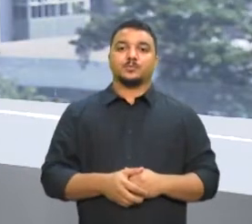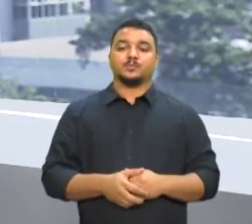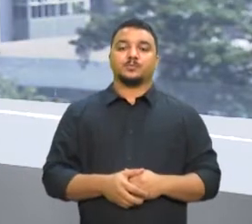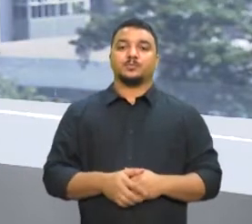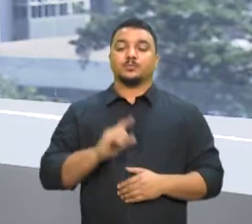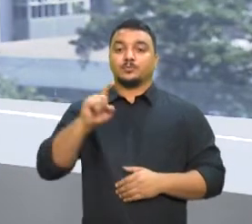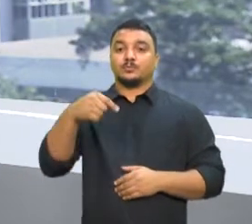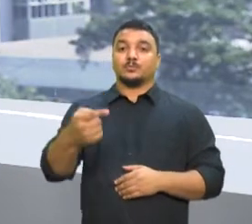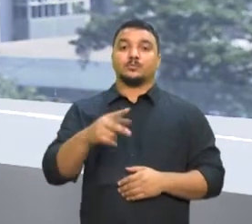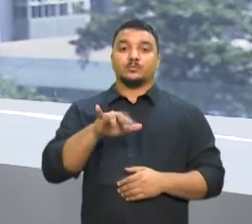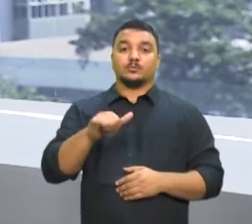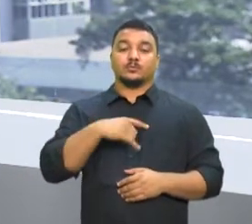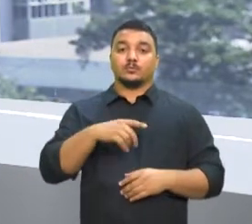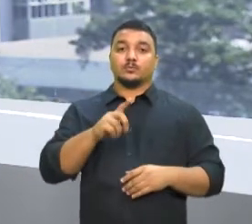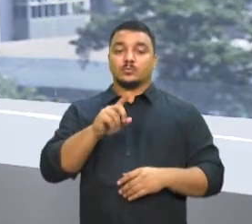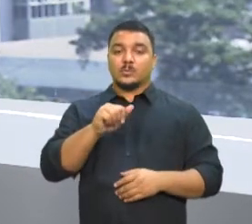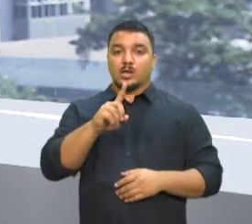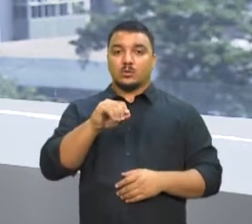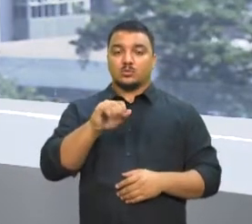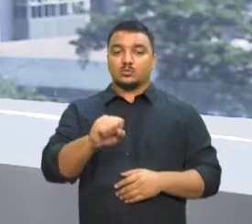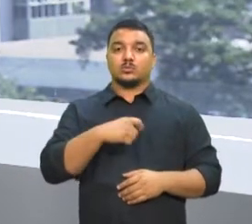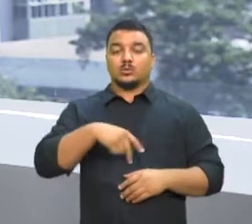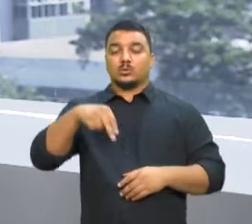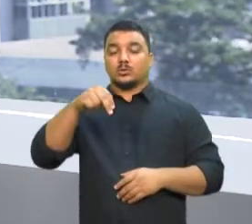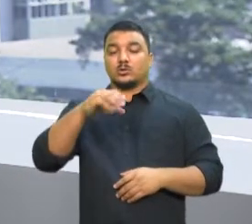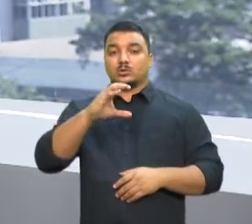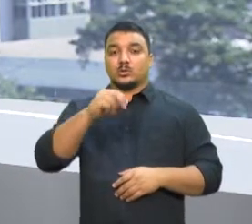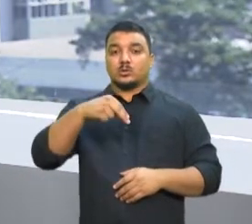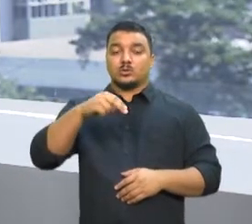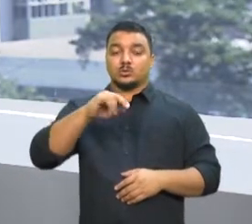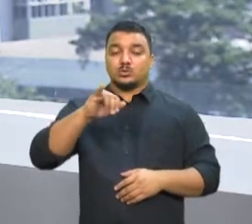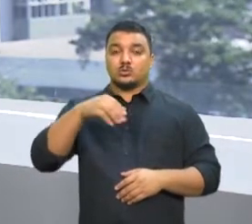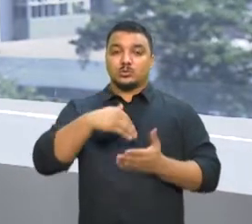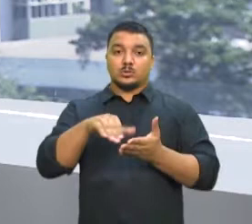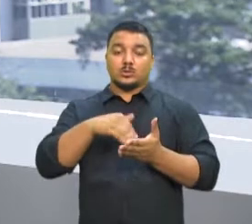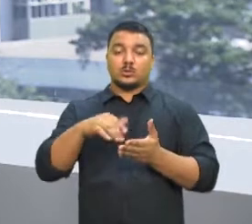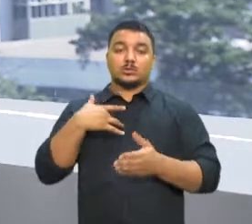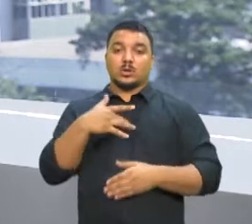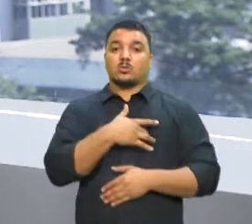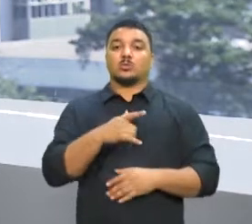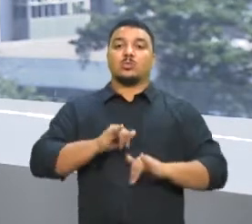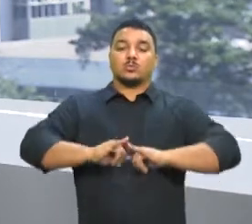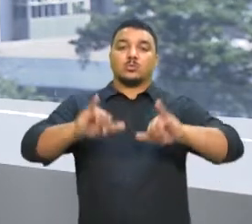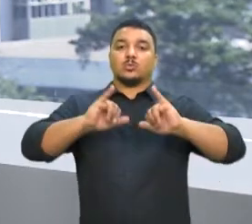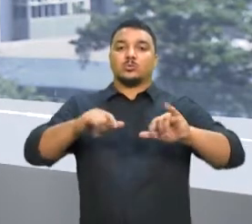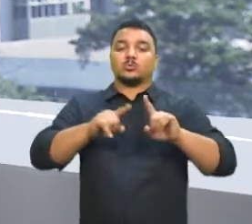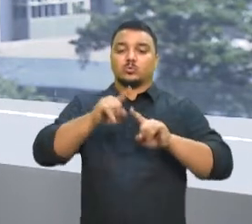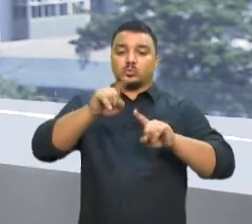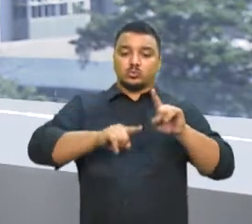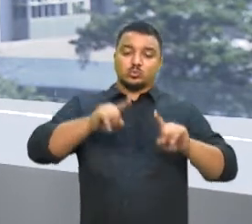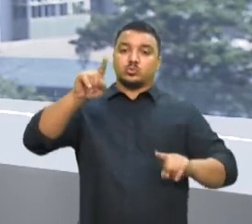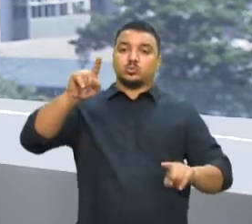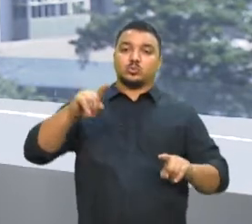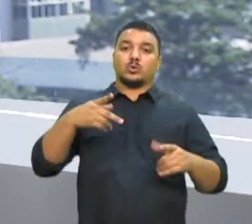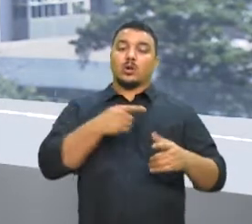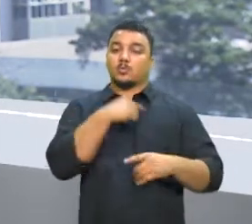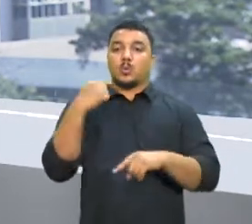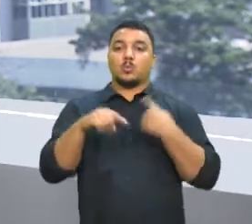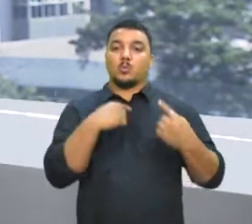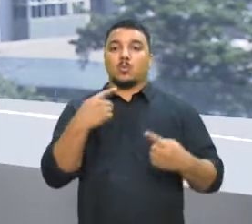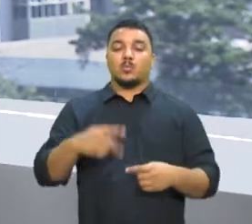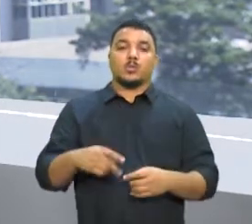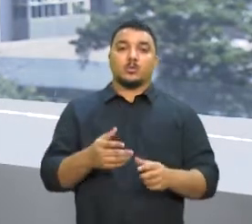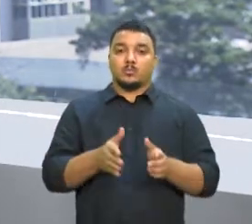seguir, dados do Conselho Nacional de Secretários de Saúde mostram o crescimento da mortalidade nos